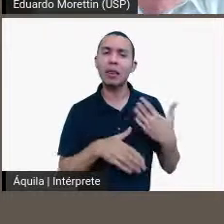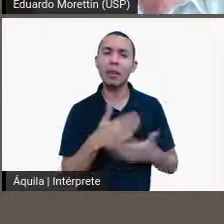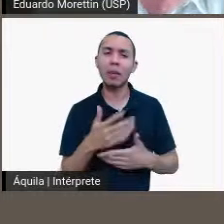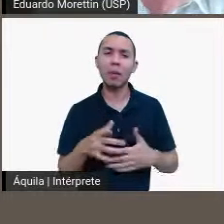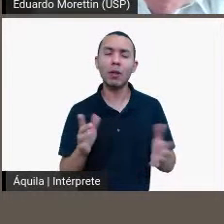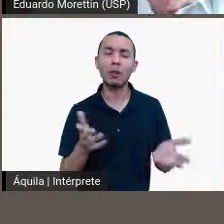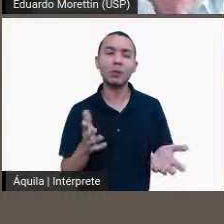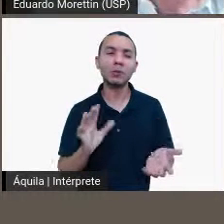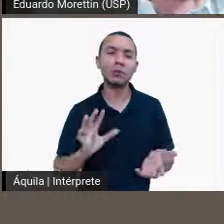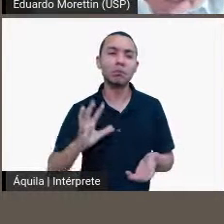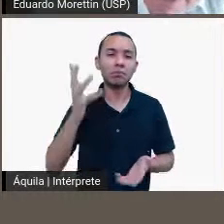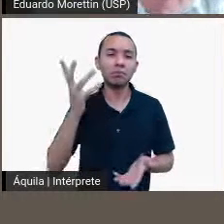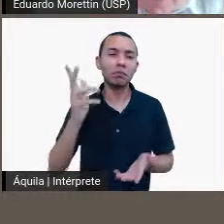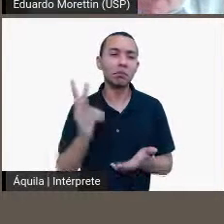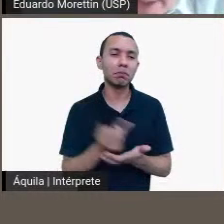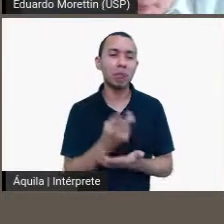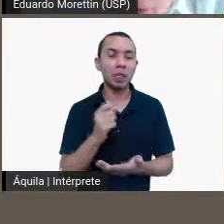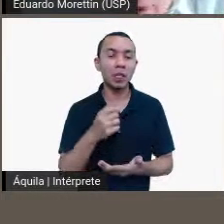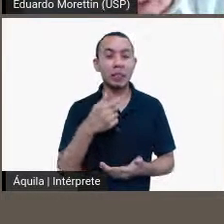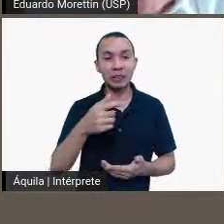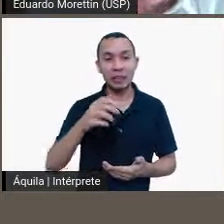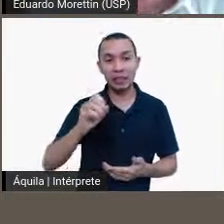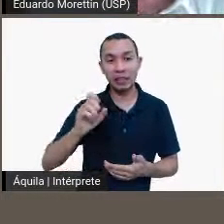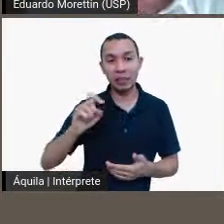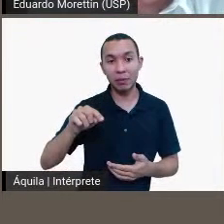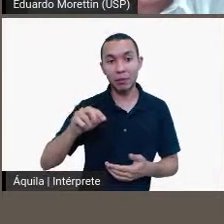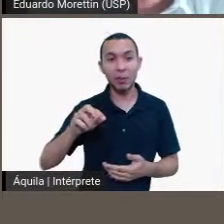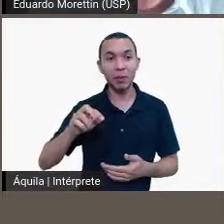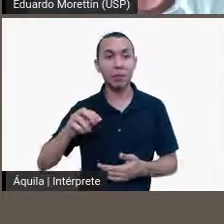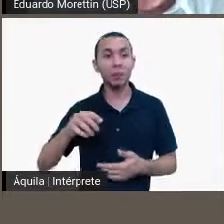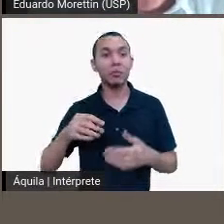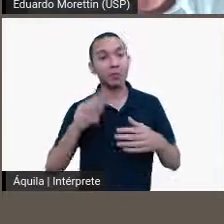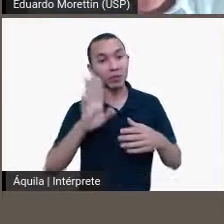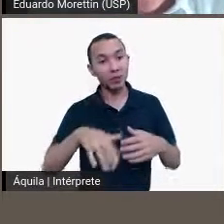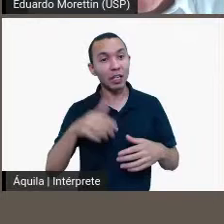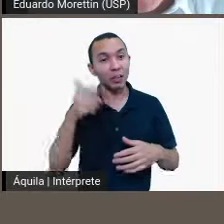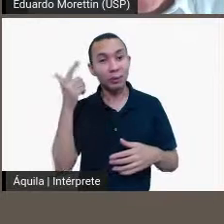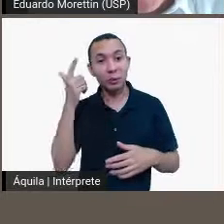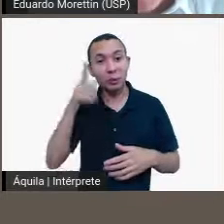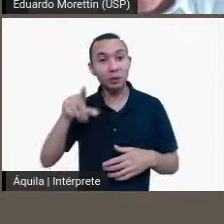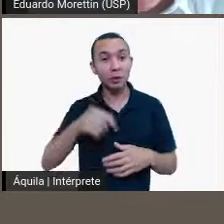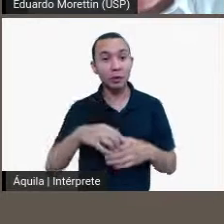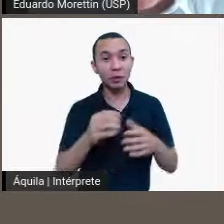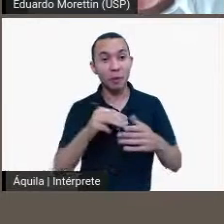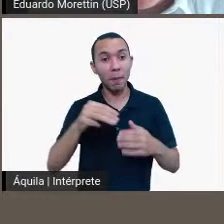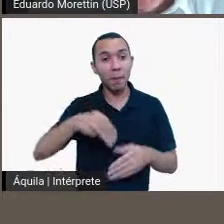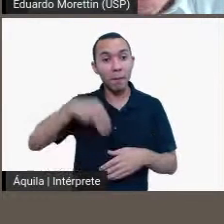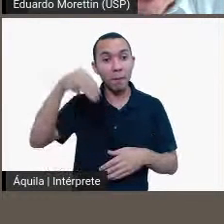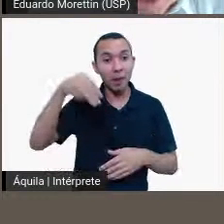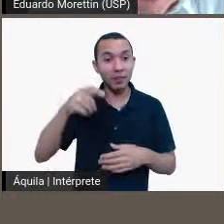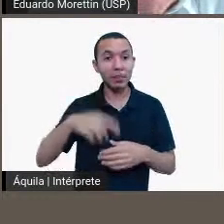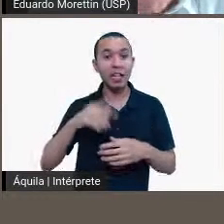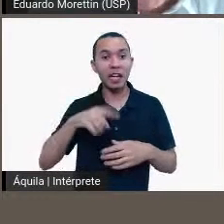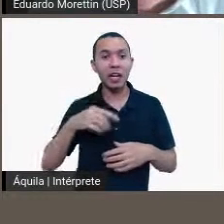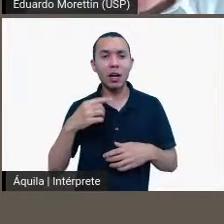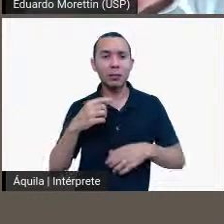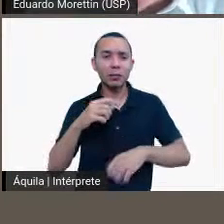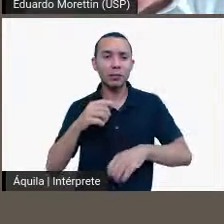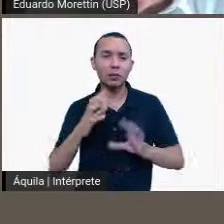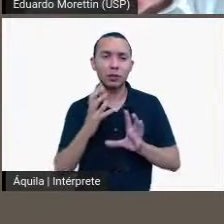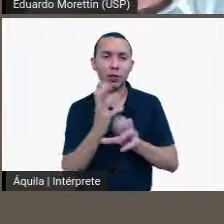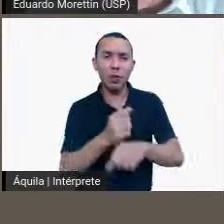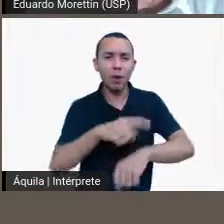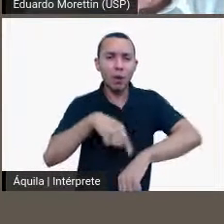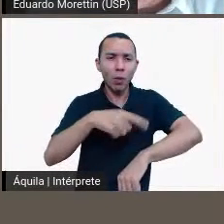acabou ficando com 70 mil metros de negativos à disposição, o que equivale a cerca de 50 horas de filme, sem que fosse